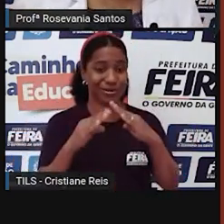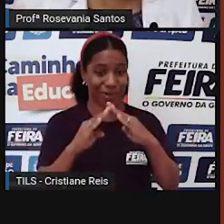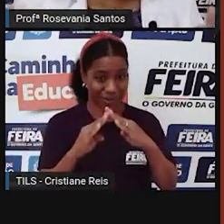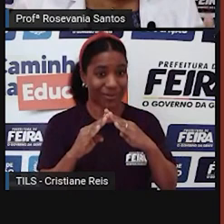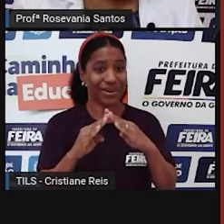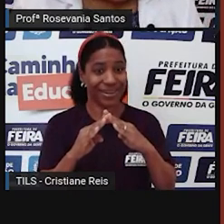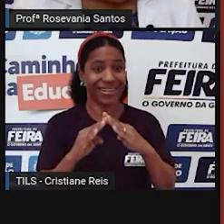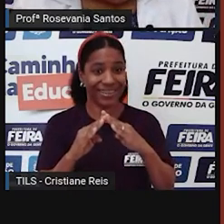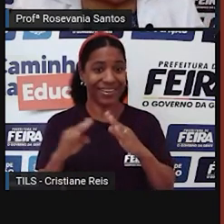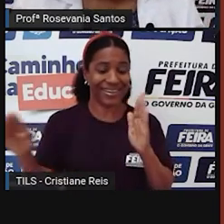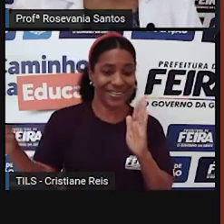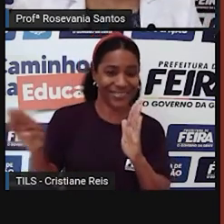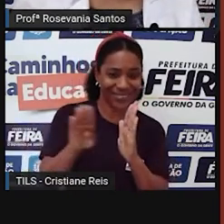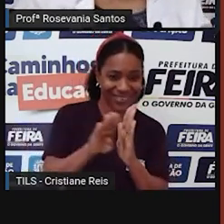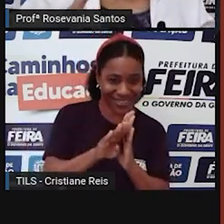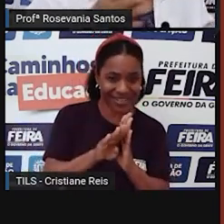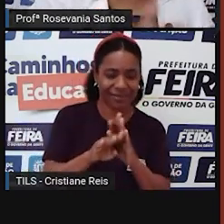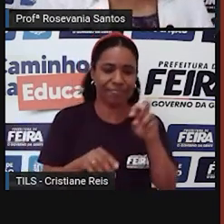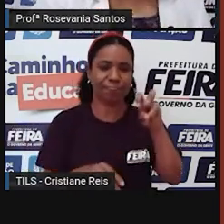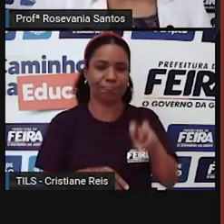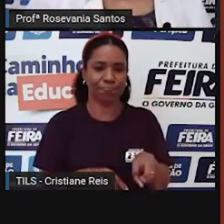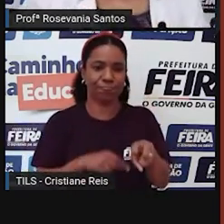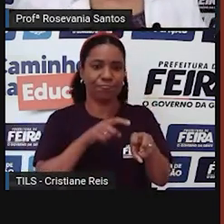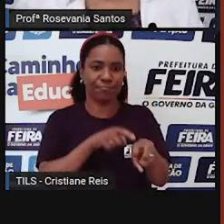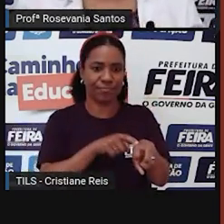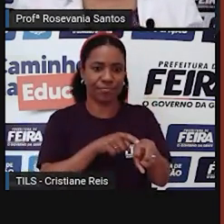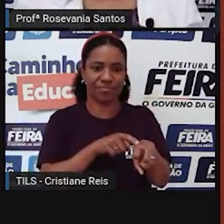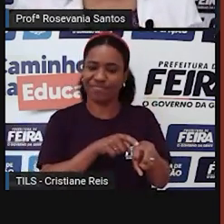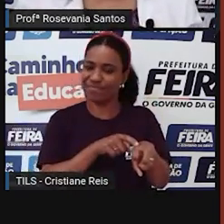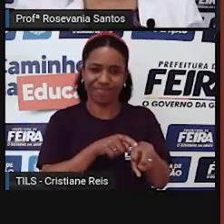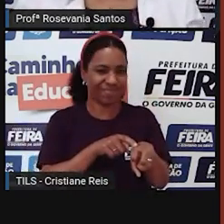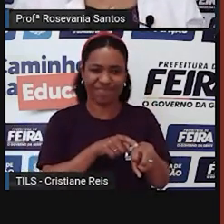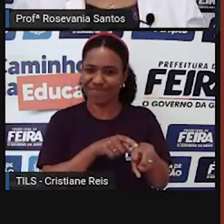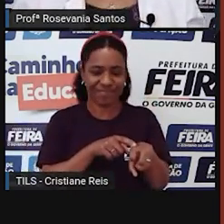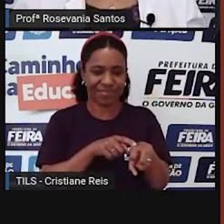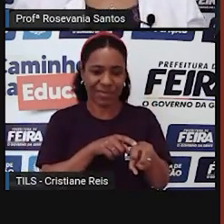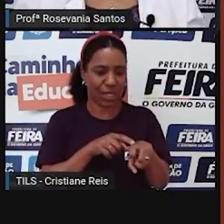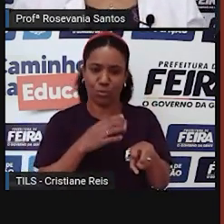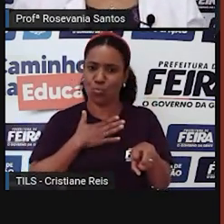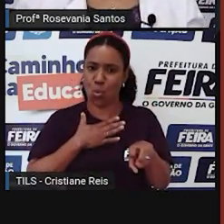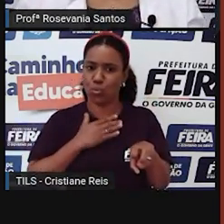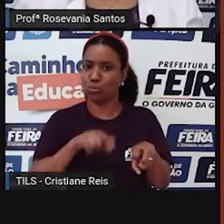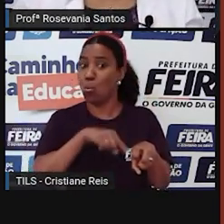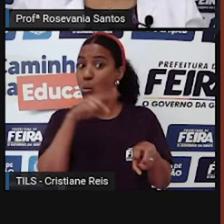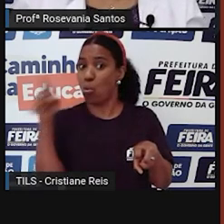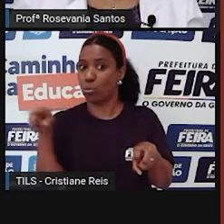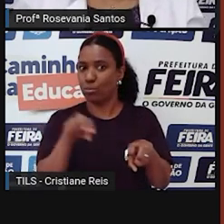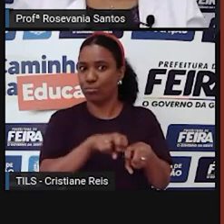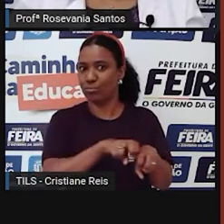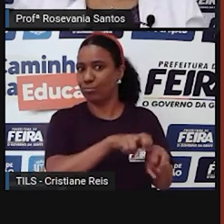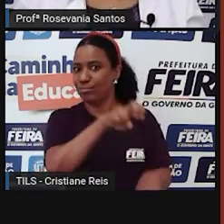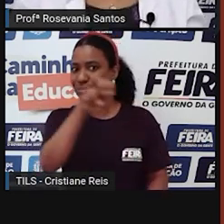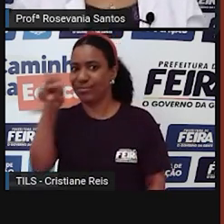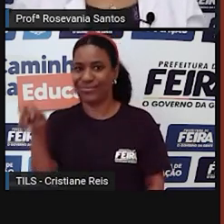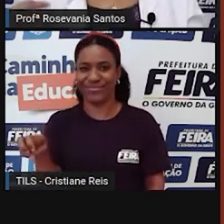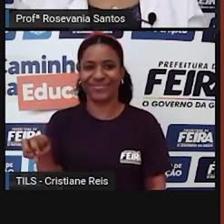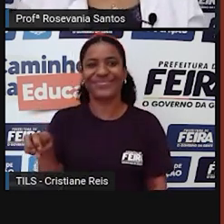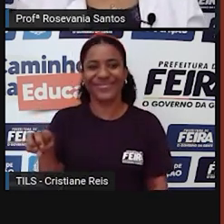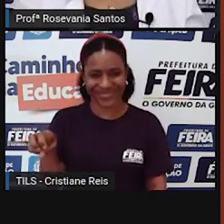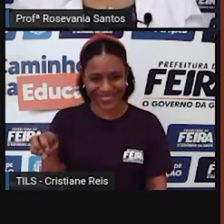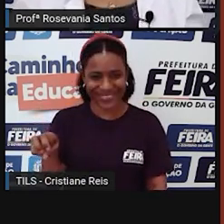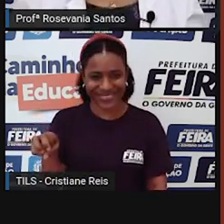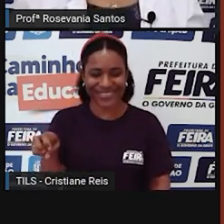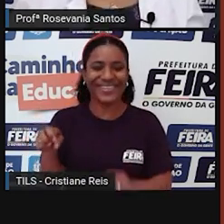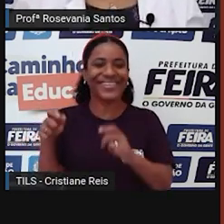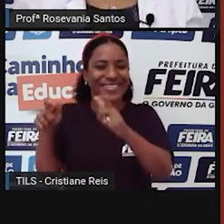vocês já tiram a cadeira do local onde estava, já dá uma afastadinha na cadeira. Então, essa questão da transformação do espaço é muito